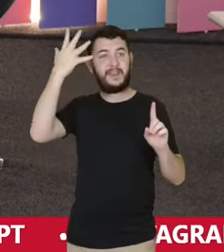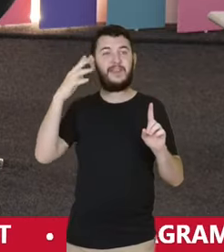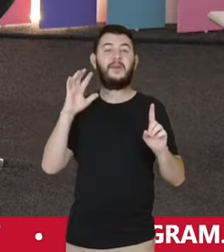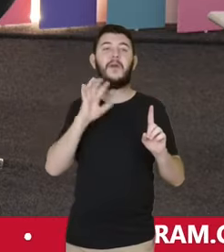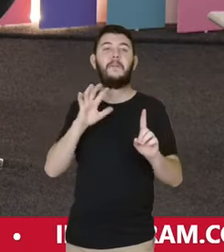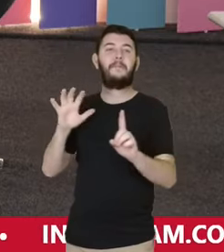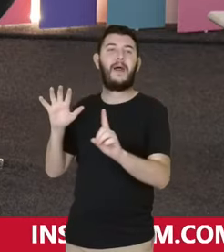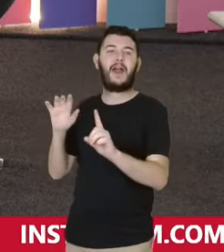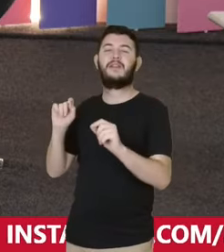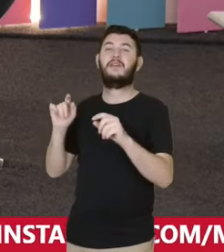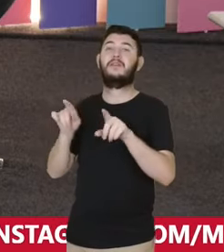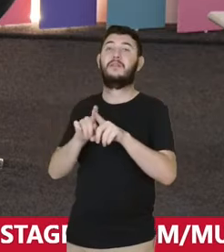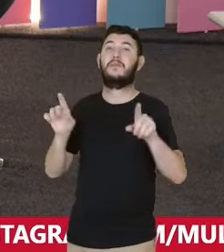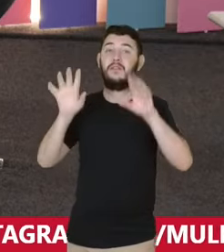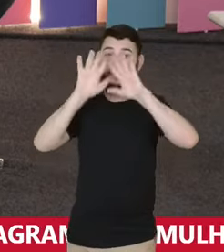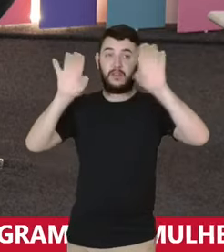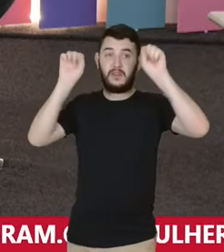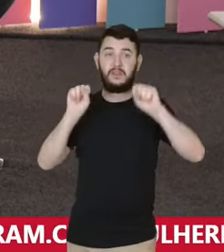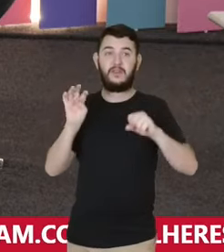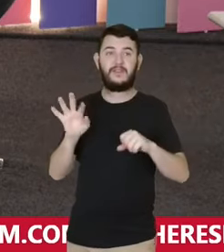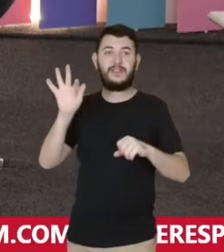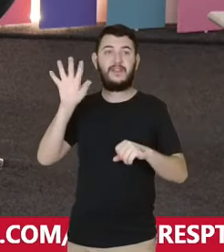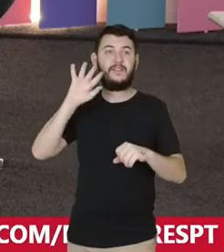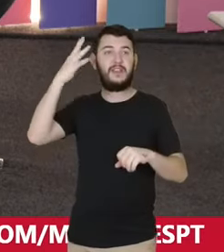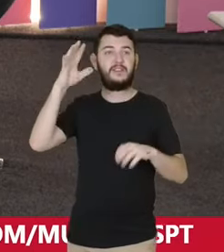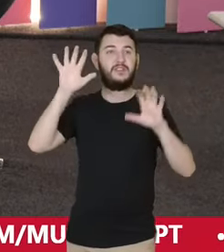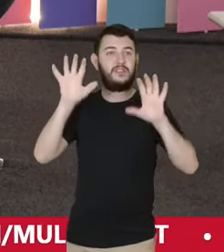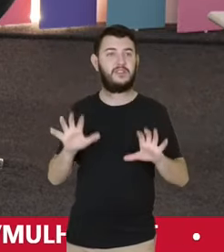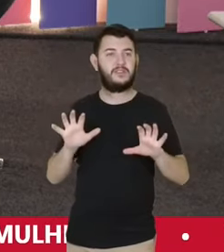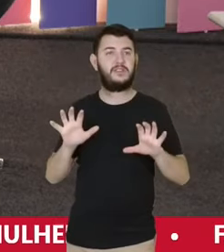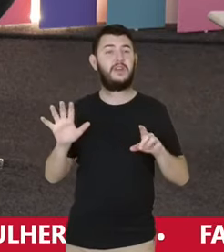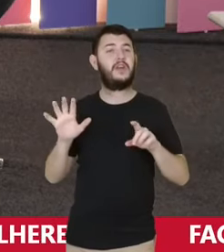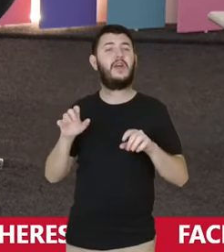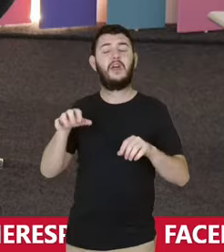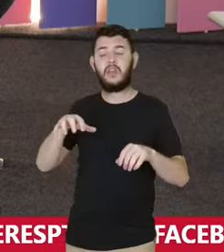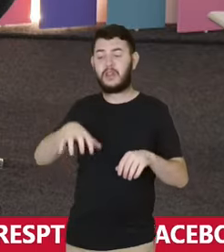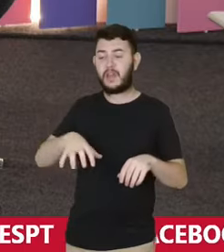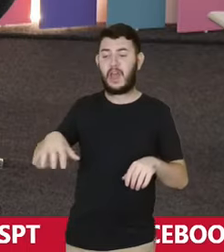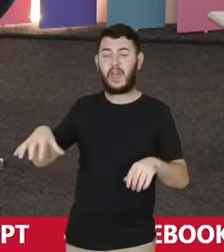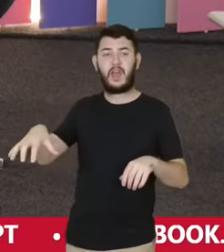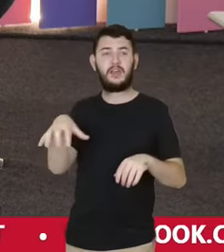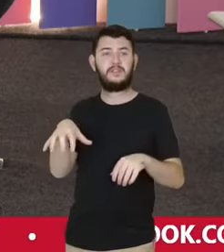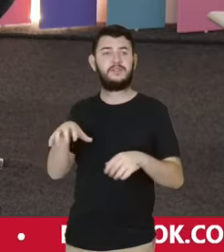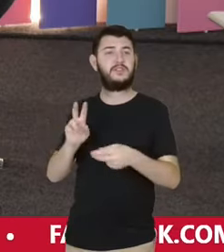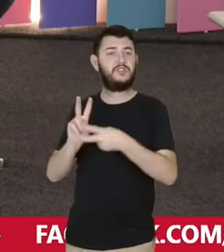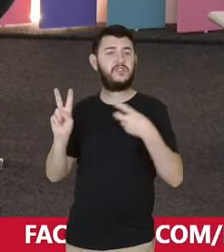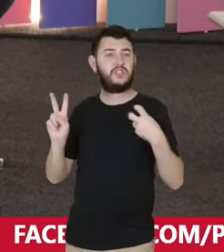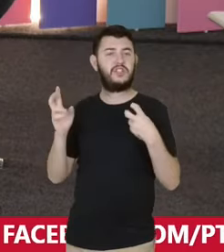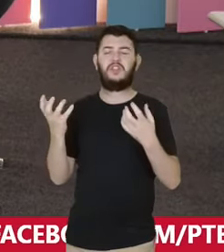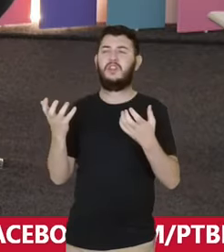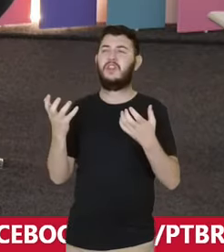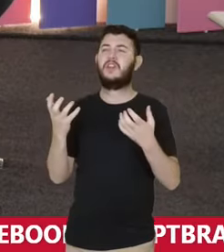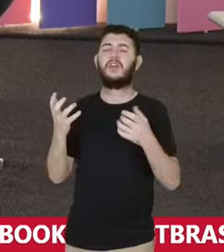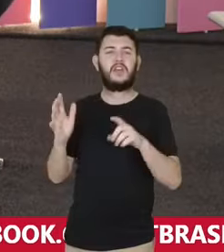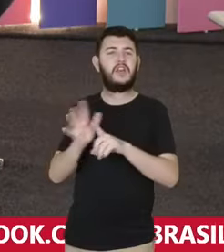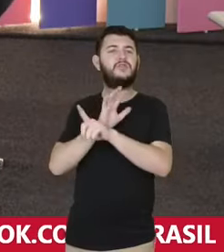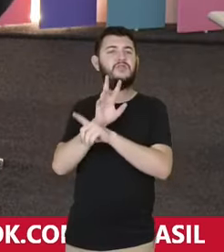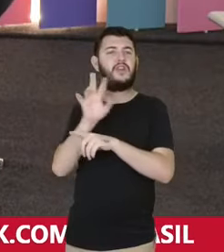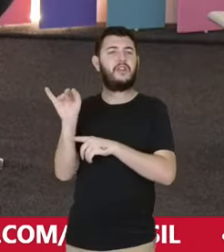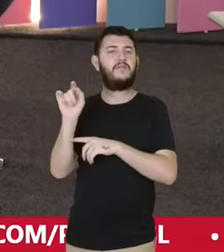as terras indígenas vão ser questionadas e o governo que está aí não quer demarcação, né? Ele quer acabar com isso,